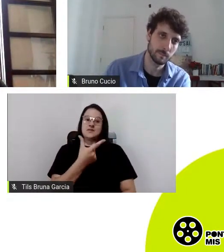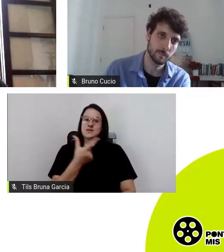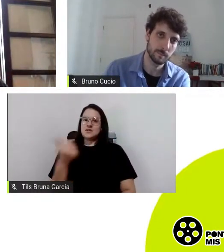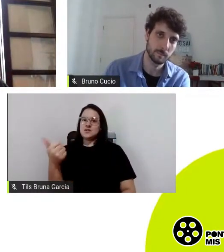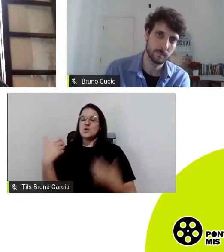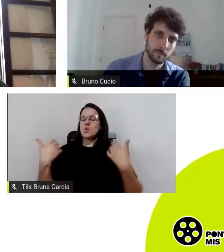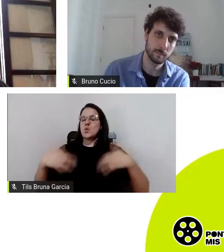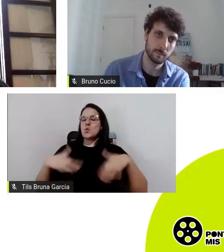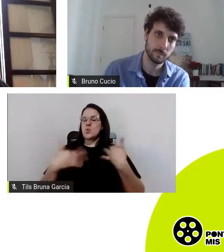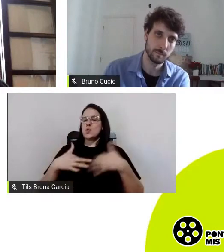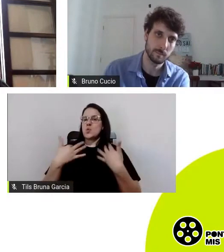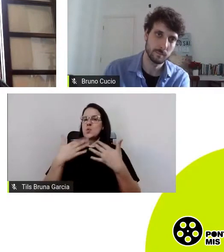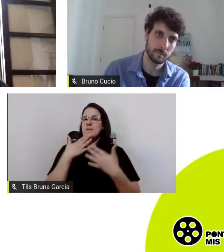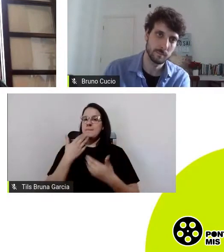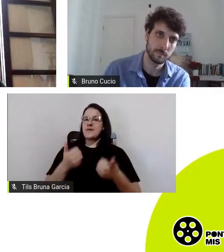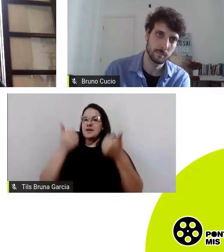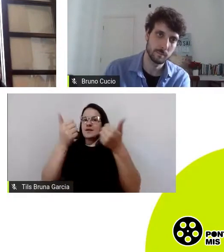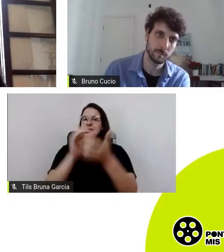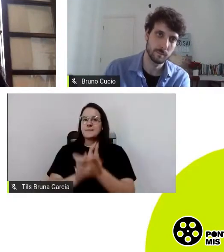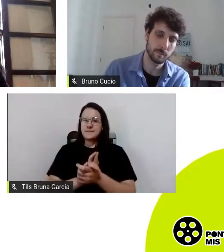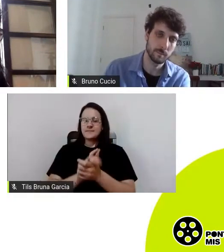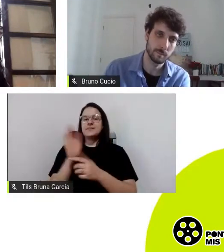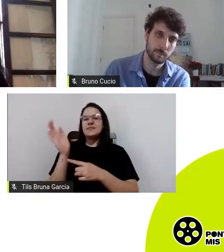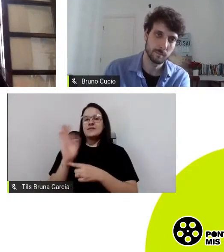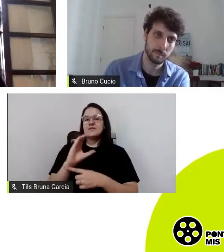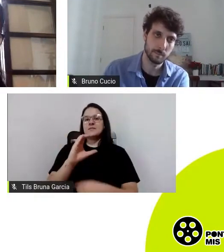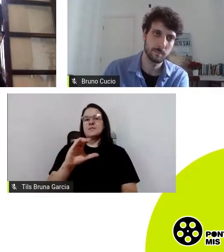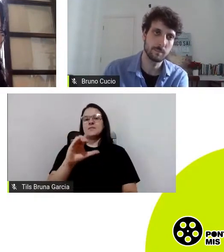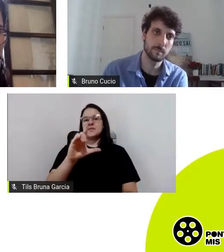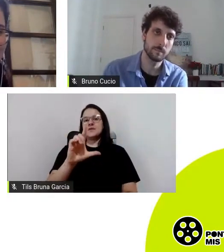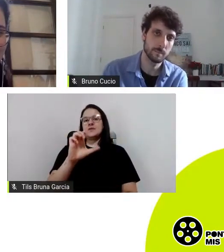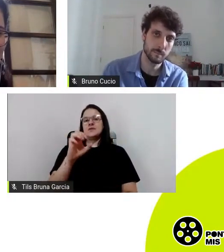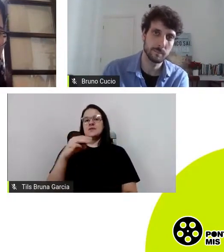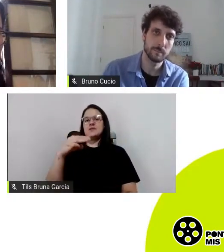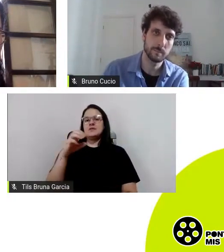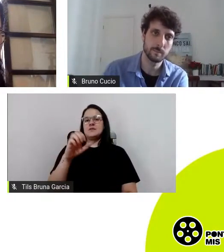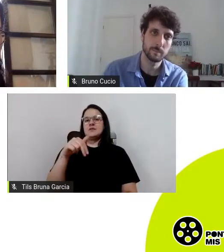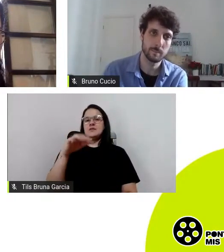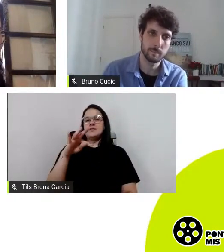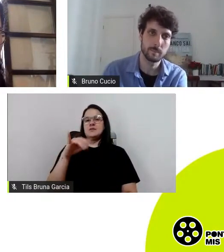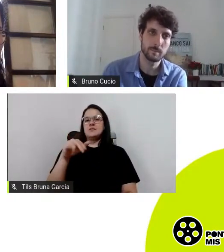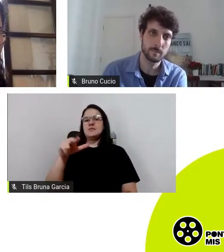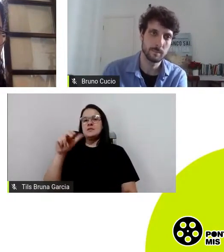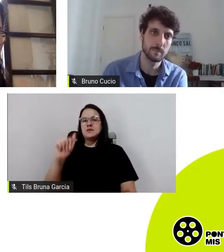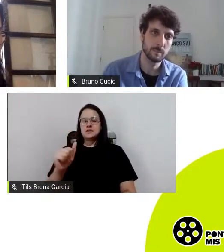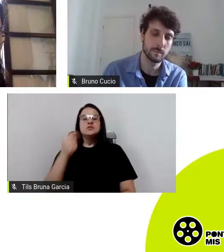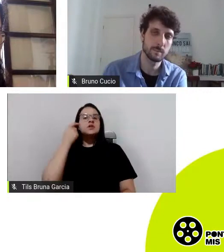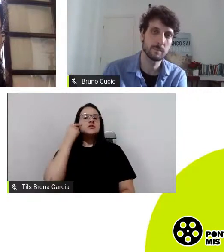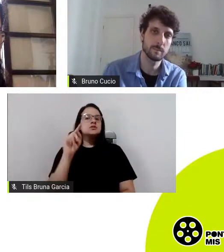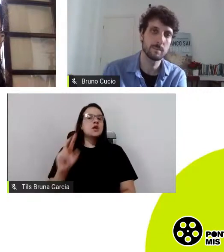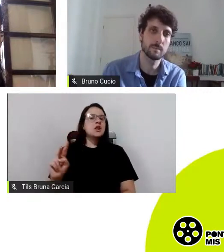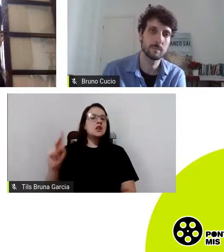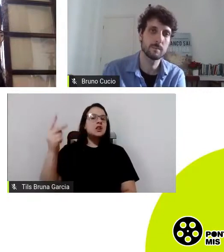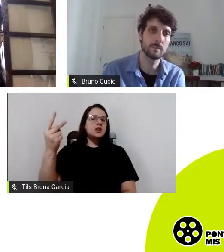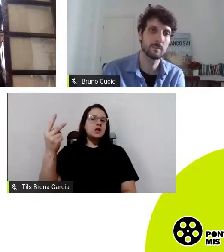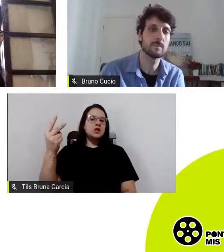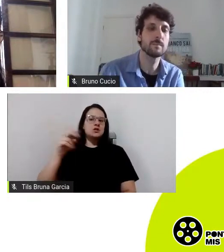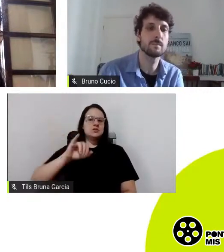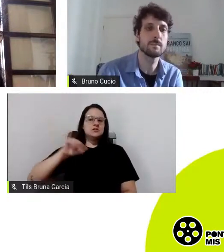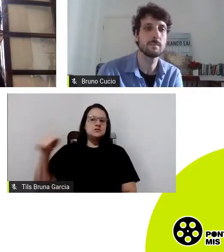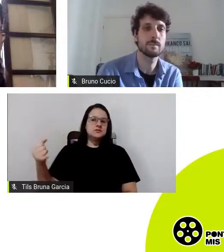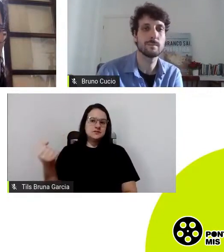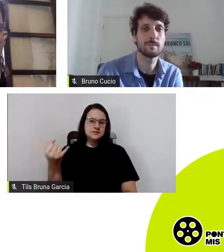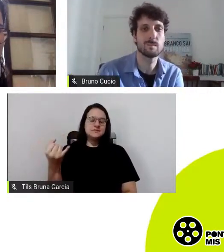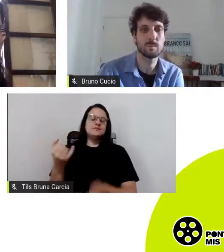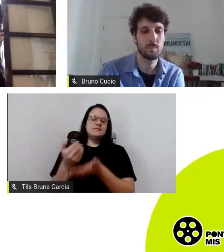pé direito. É o filme Clementina, que a gente vai exibir este doc no dia 2 de janeiro. Então, a gente vai dar